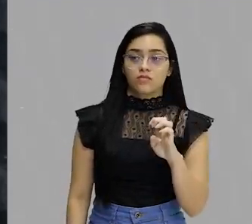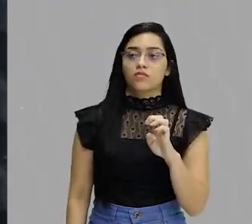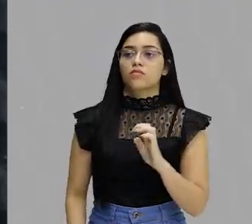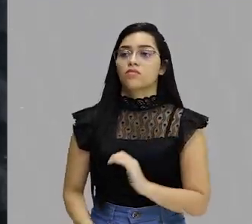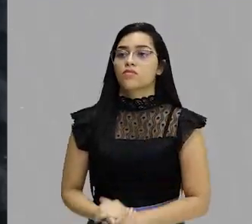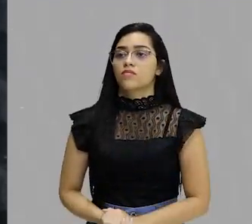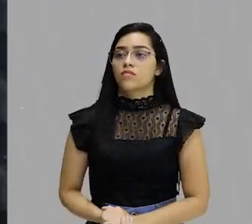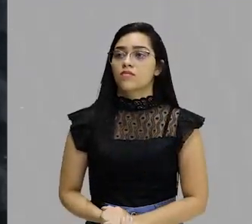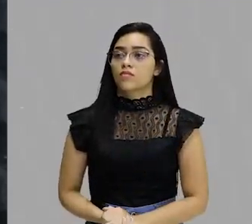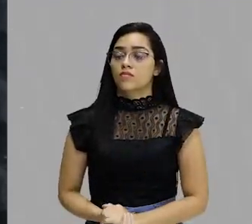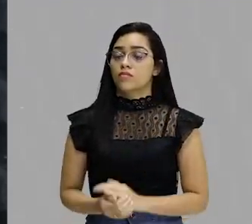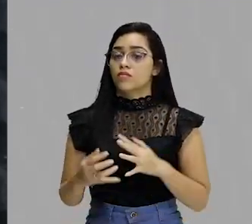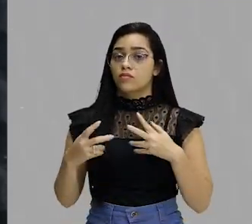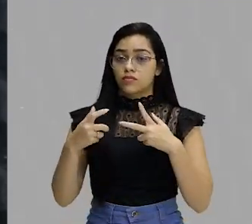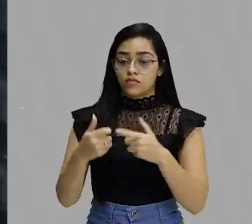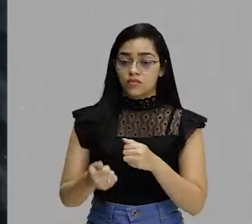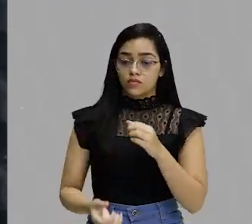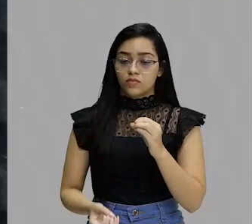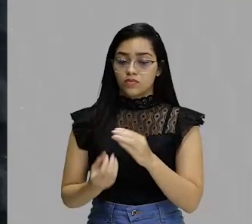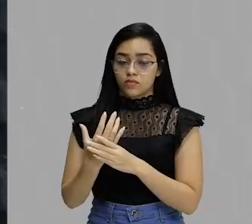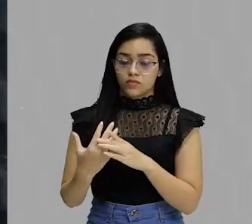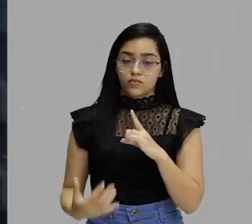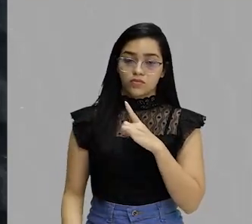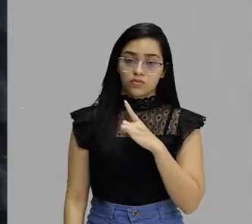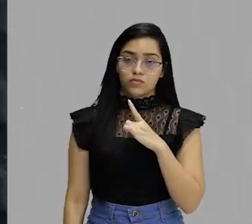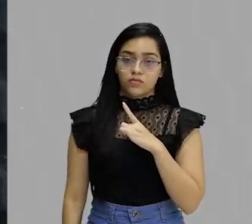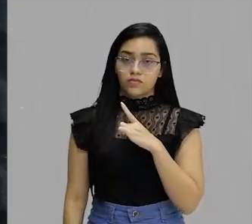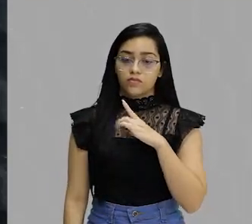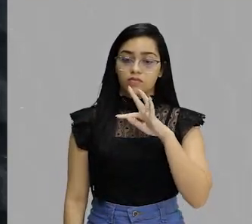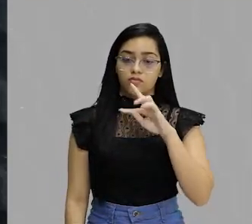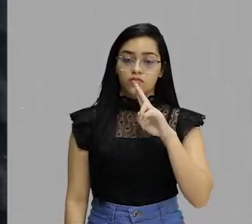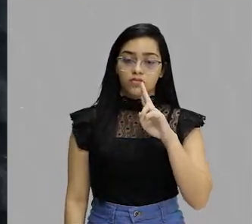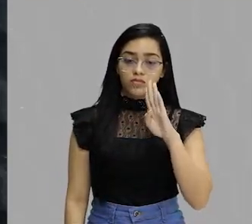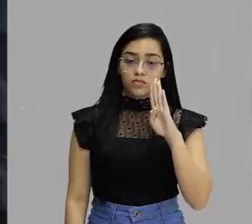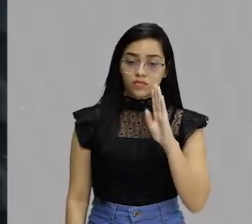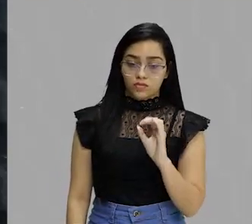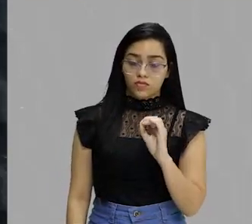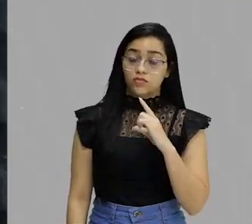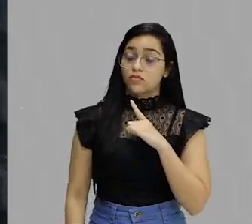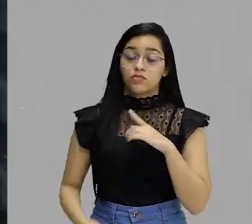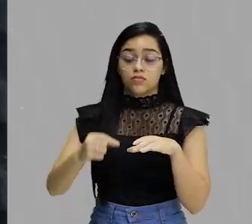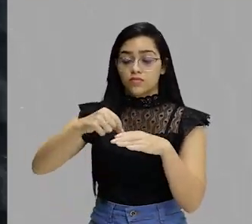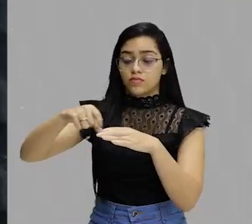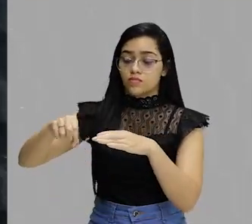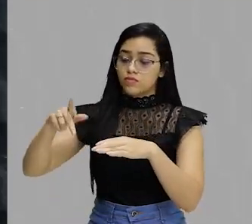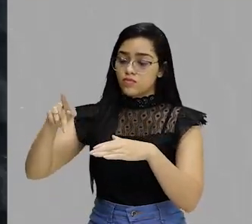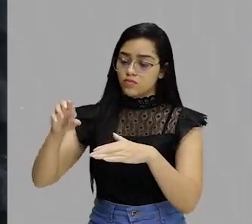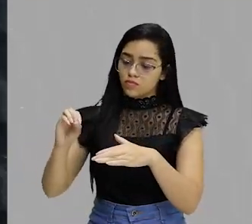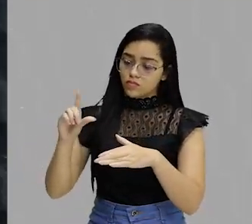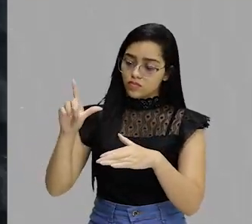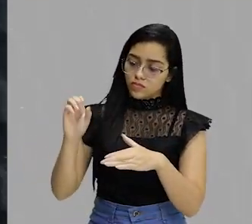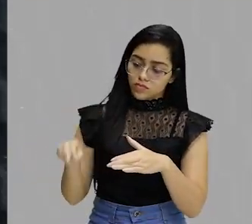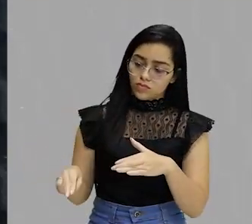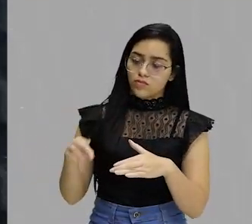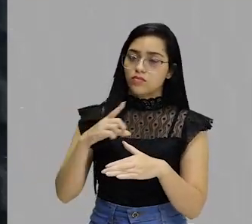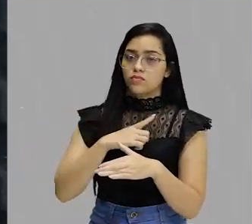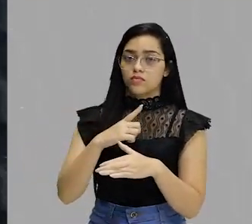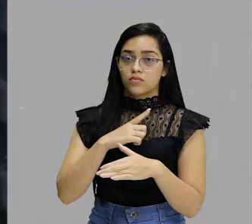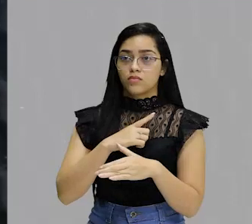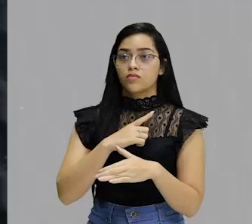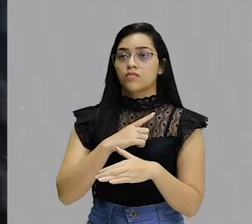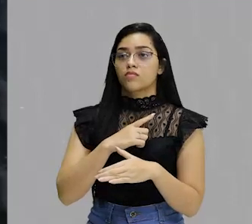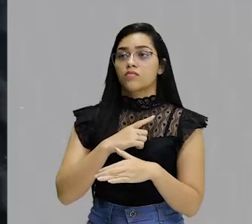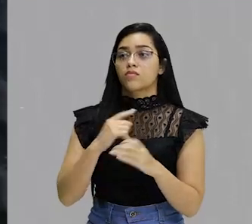cromossômicos. Durante a formação do tubo polínico, aliás, do grão de pólen, esse microesporófilo